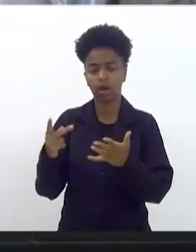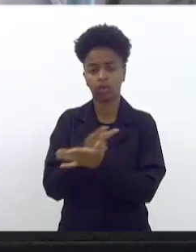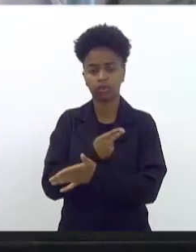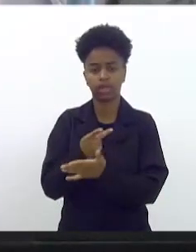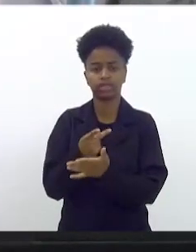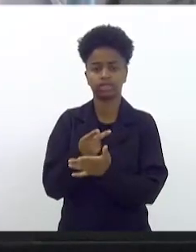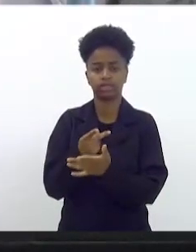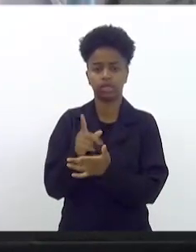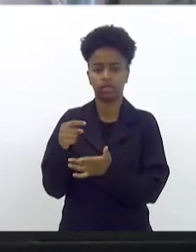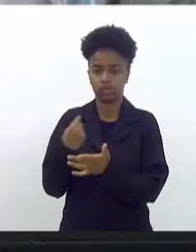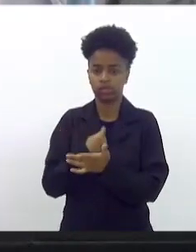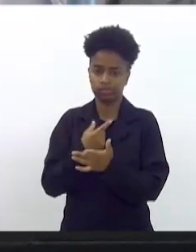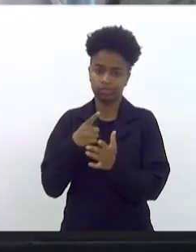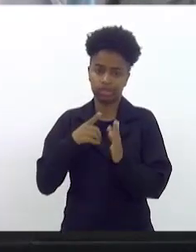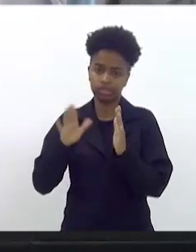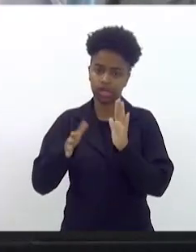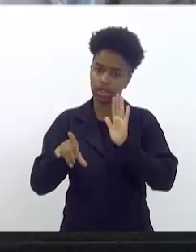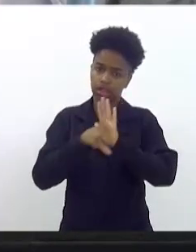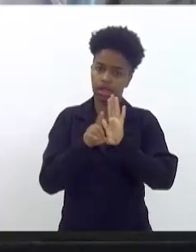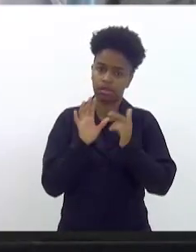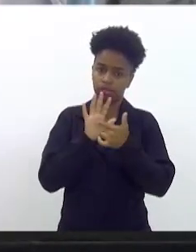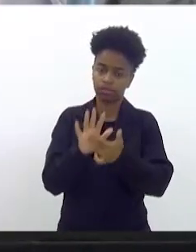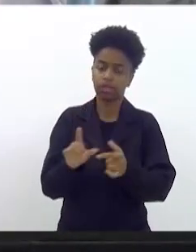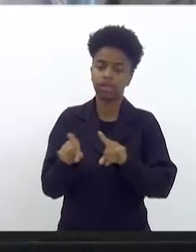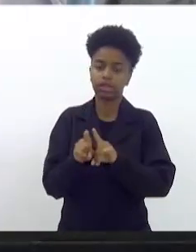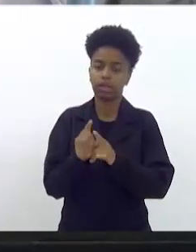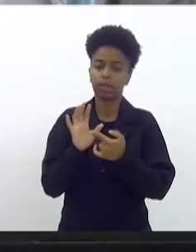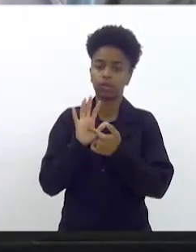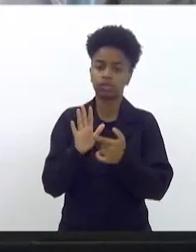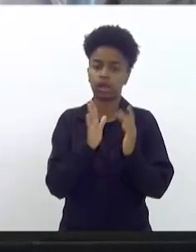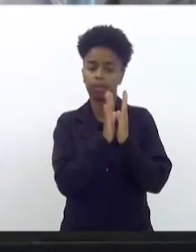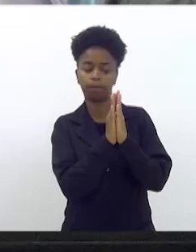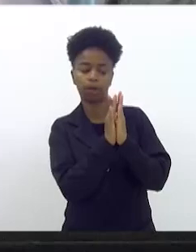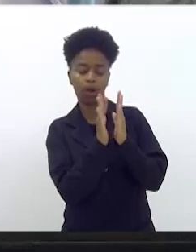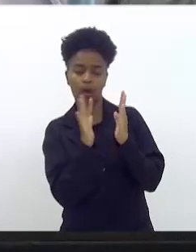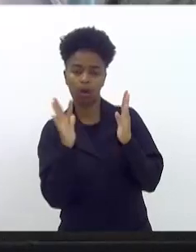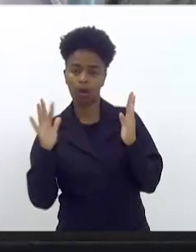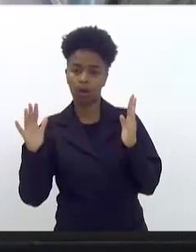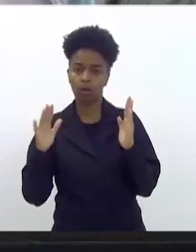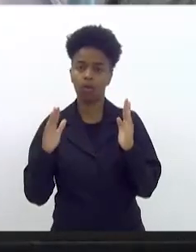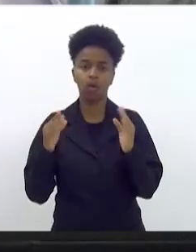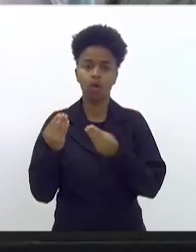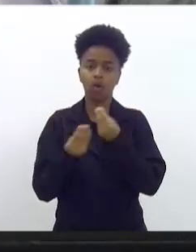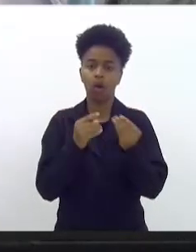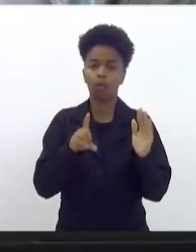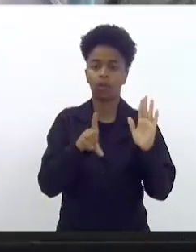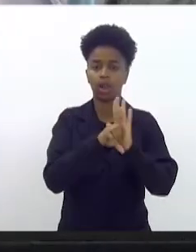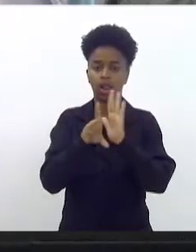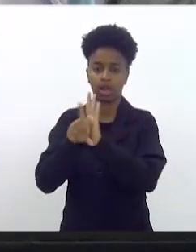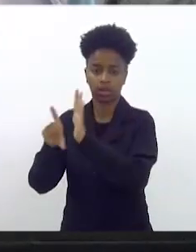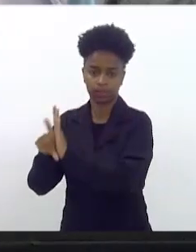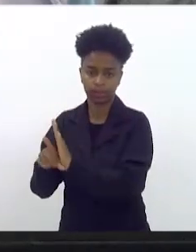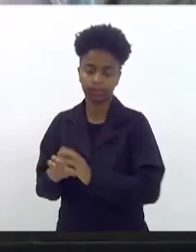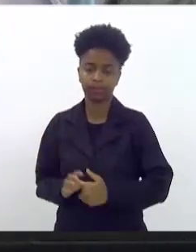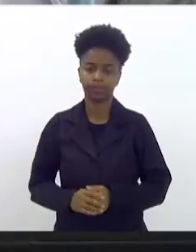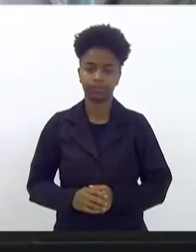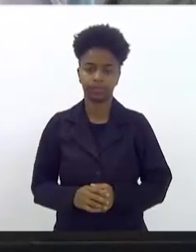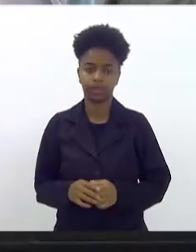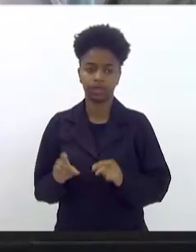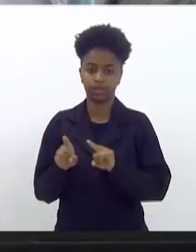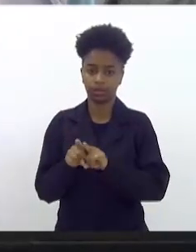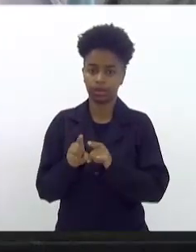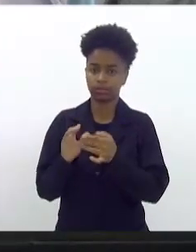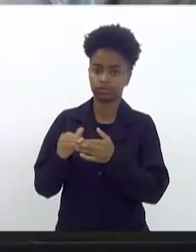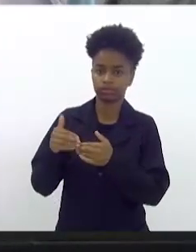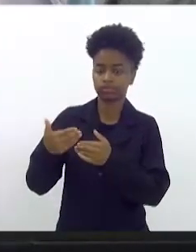Código Penal, e vamos também estabelecer uma cronologia legislativa. E, a partir daí, a gente começa,